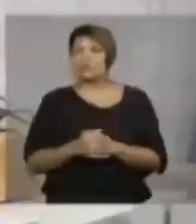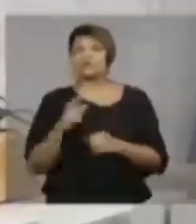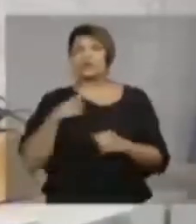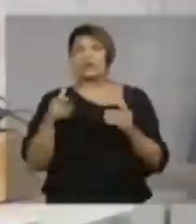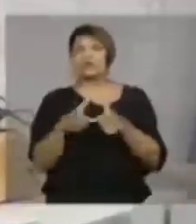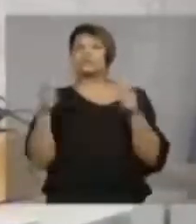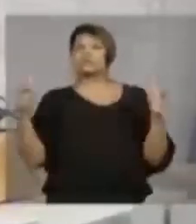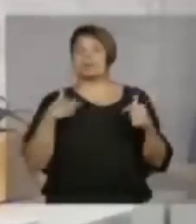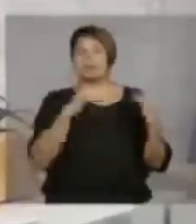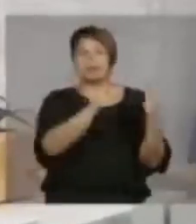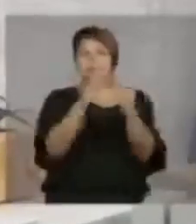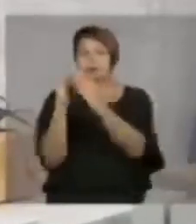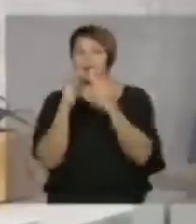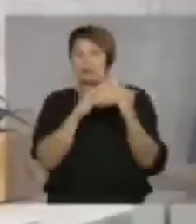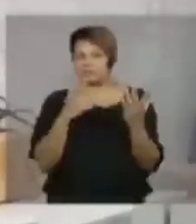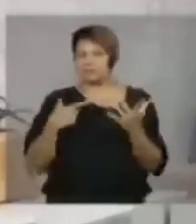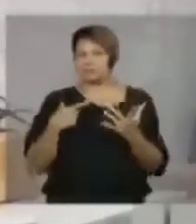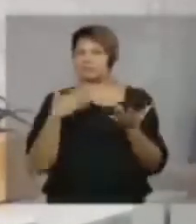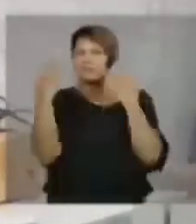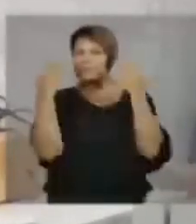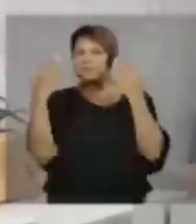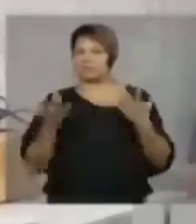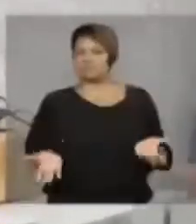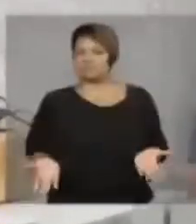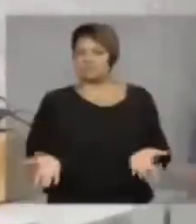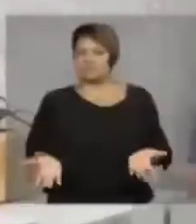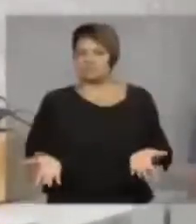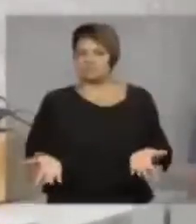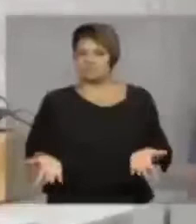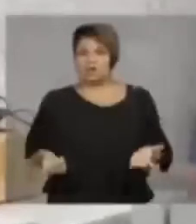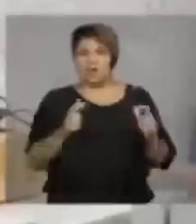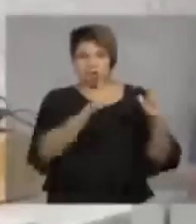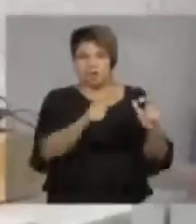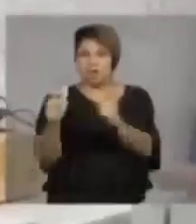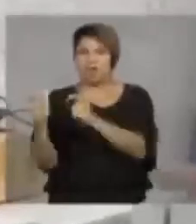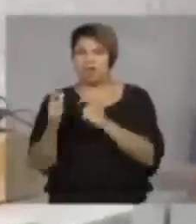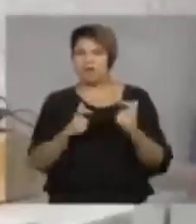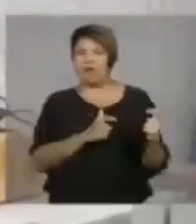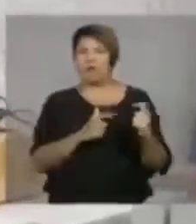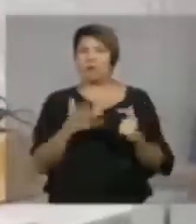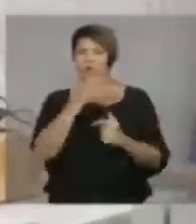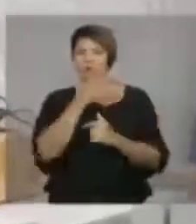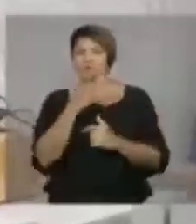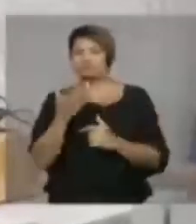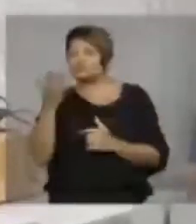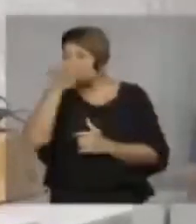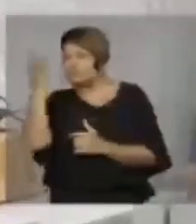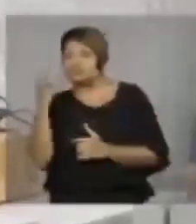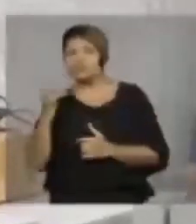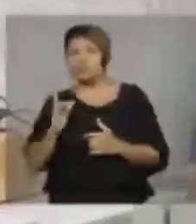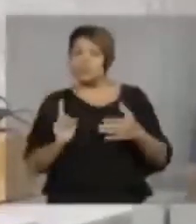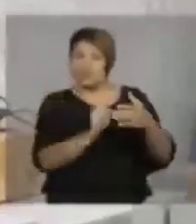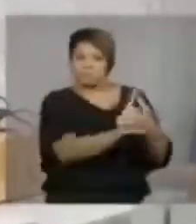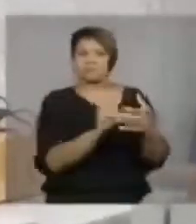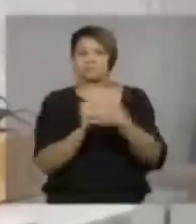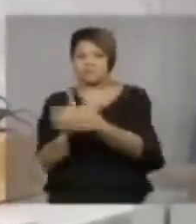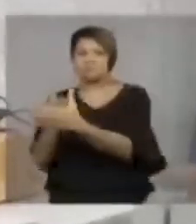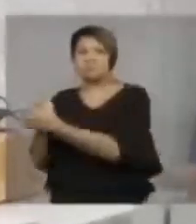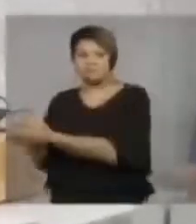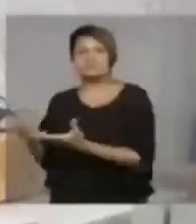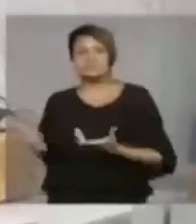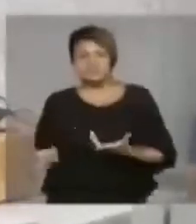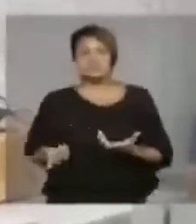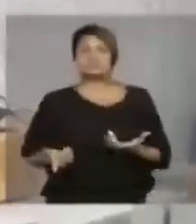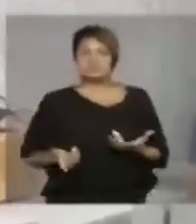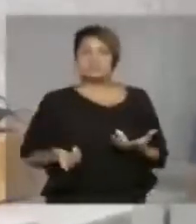residências terapêuticas, locais destinados à habitação de pessoas que, em razão